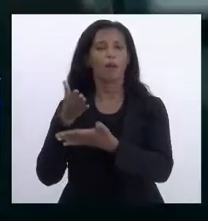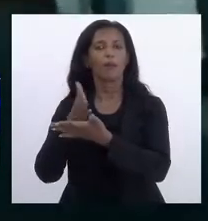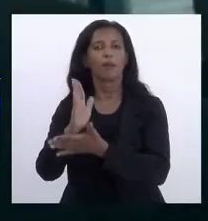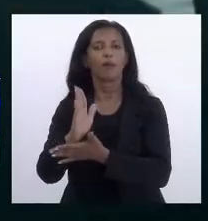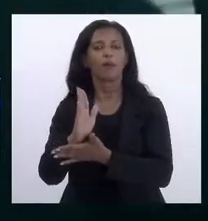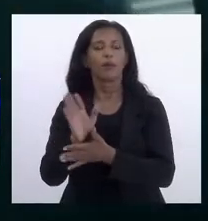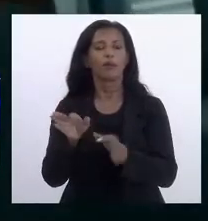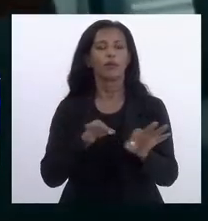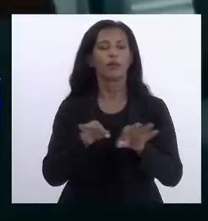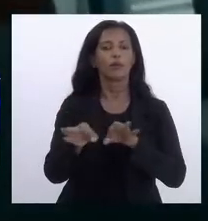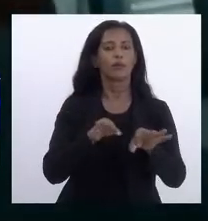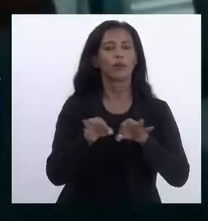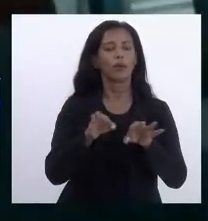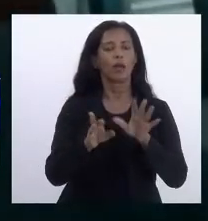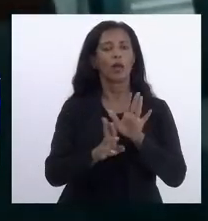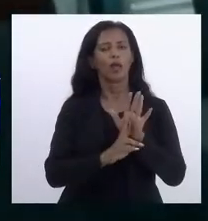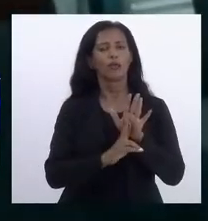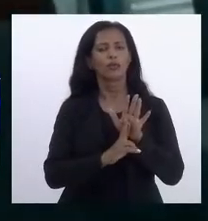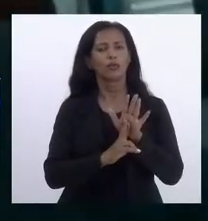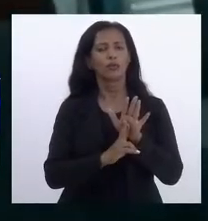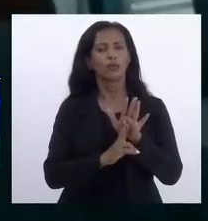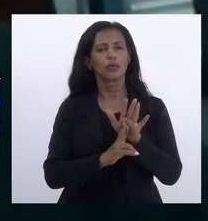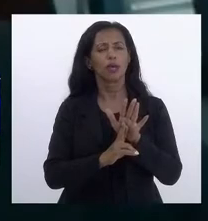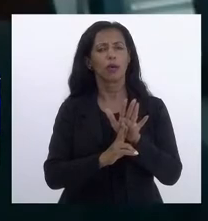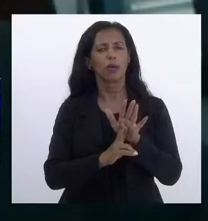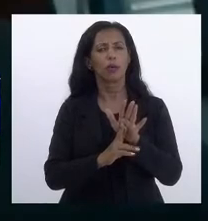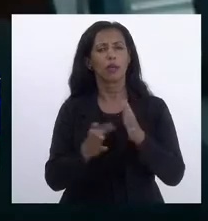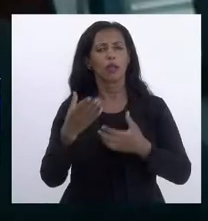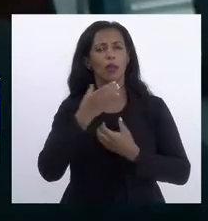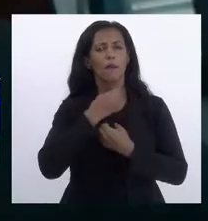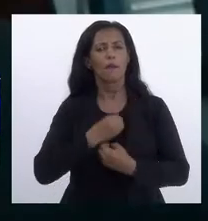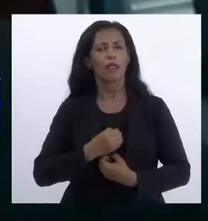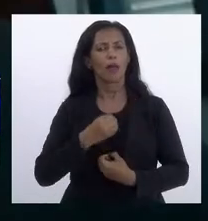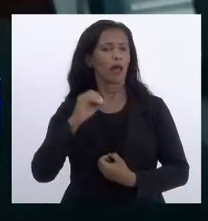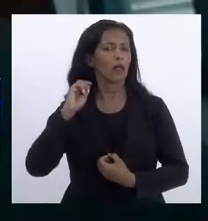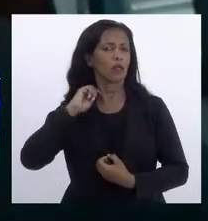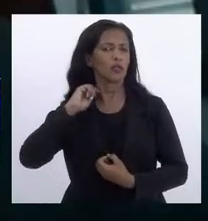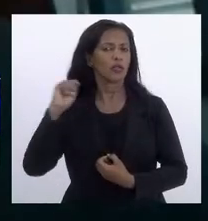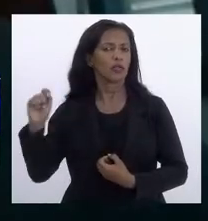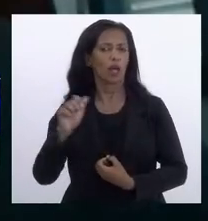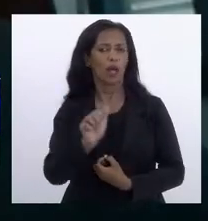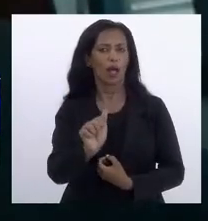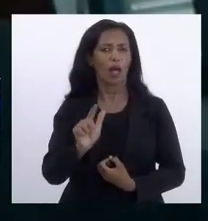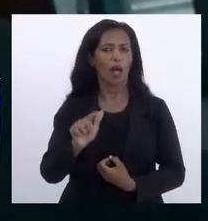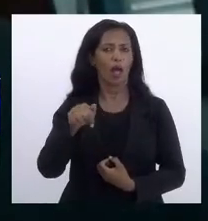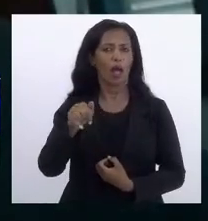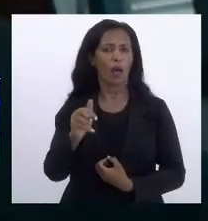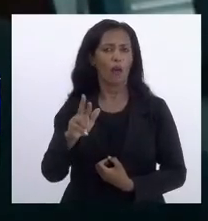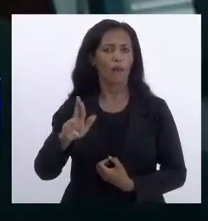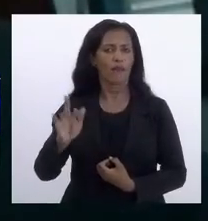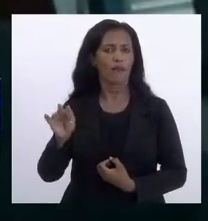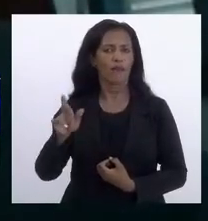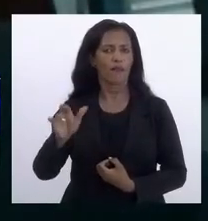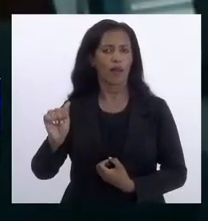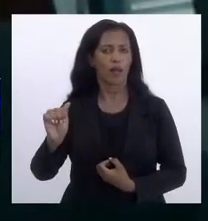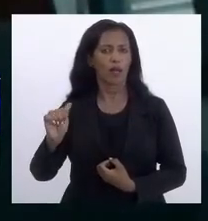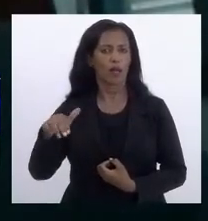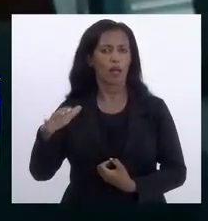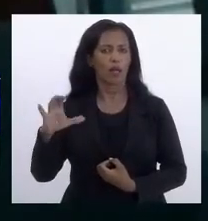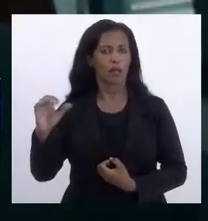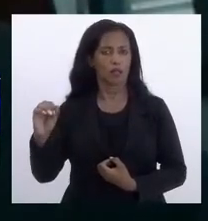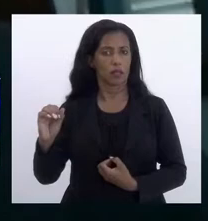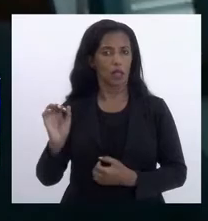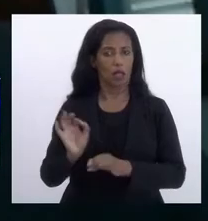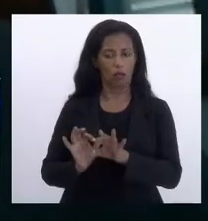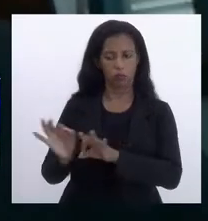do nosso projeto de resolução concedeu a medalha Tiradentes ao Almir França. O Almir França é um